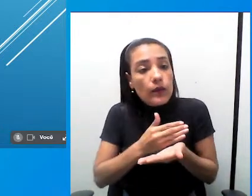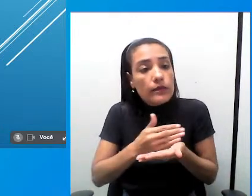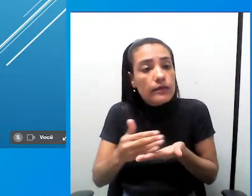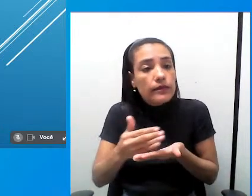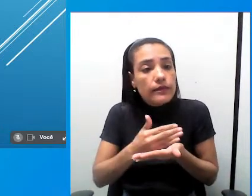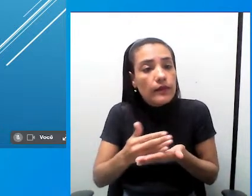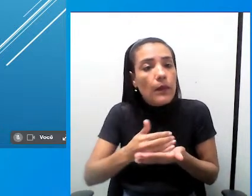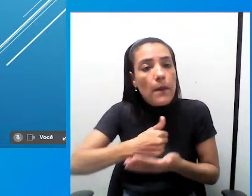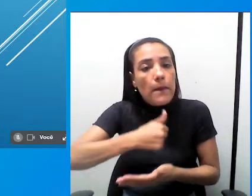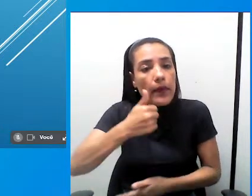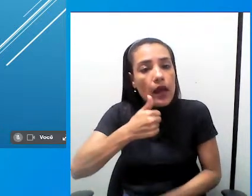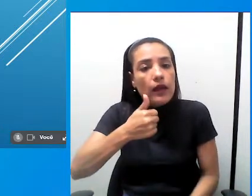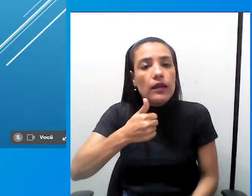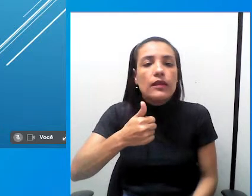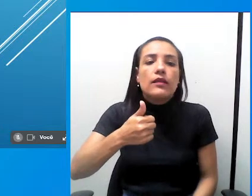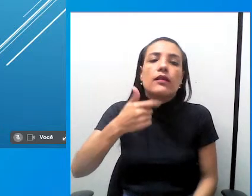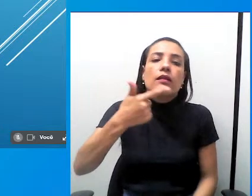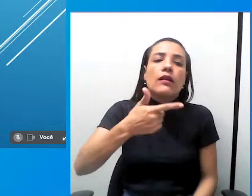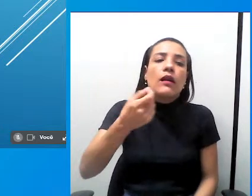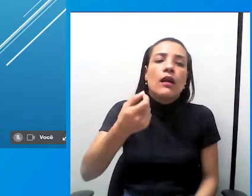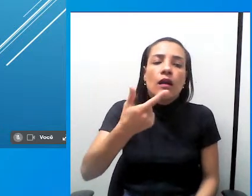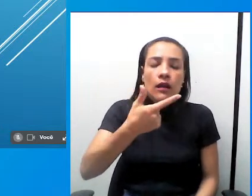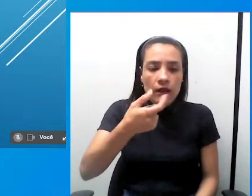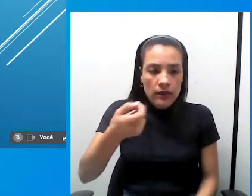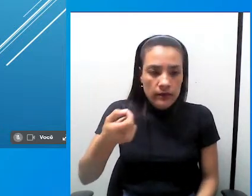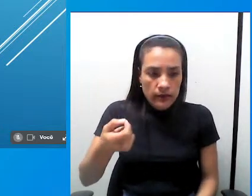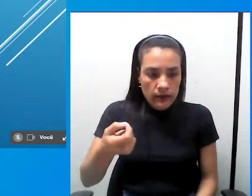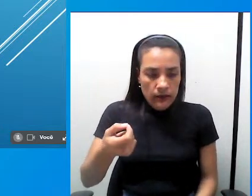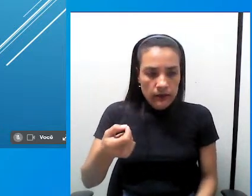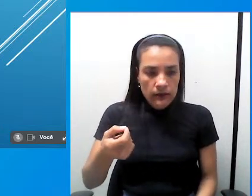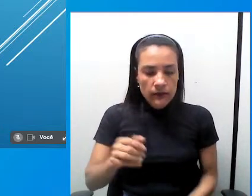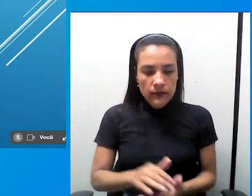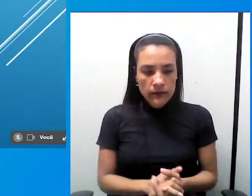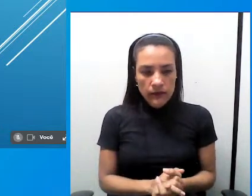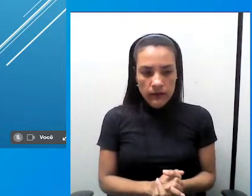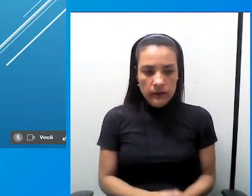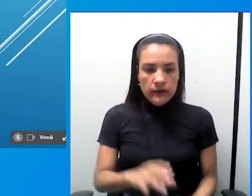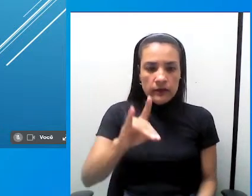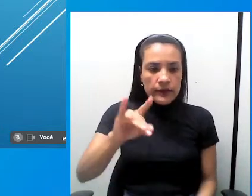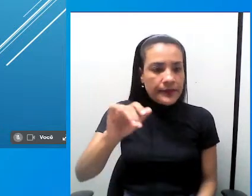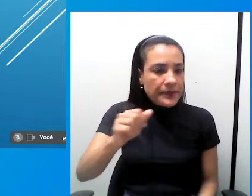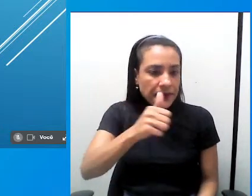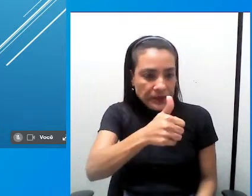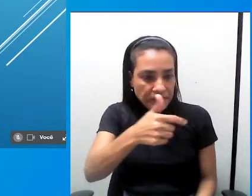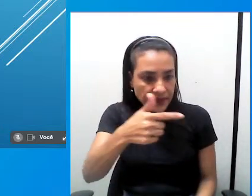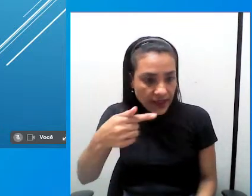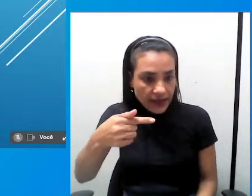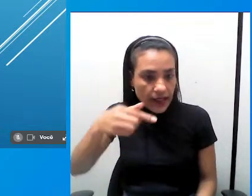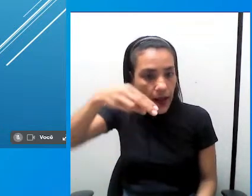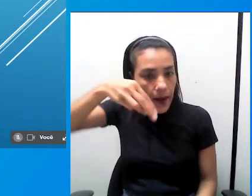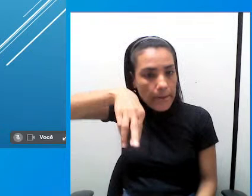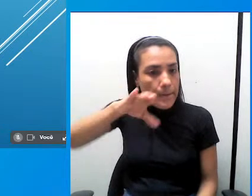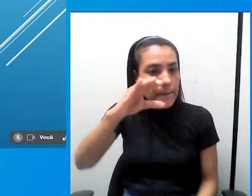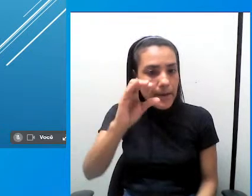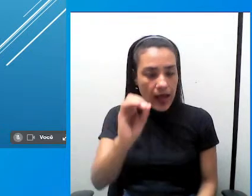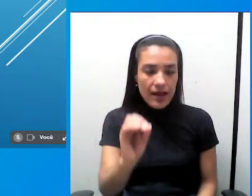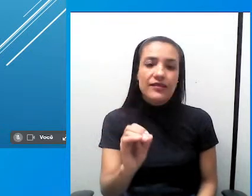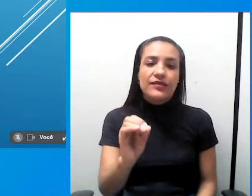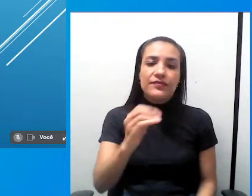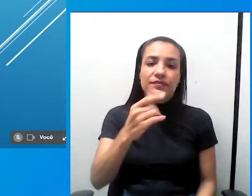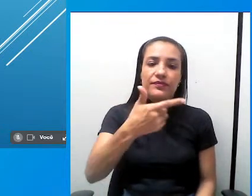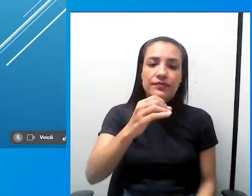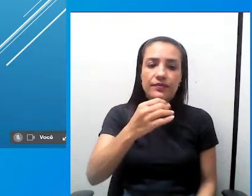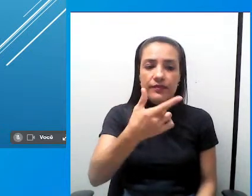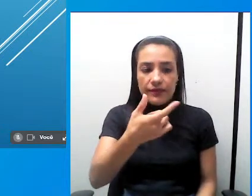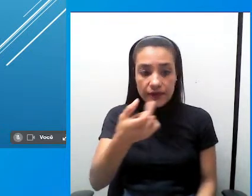com a culminância da pandemia, especificamente a partir do dia 17 de março de 2020, onde se interromperam as ações, né,